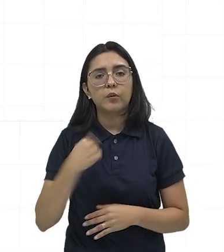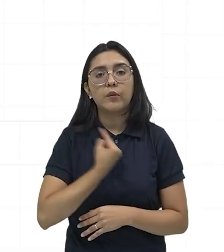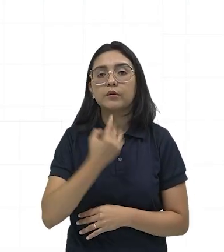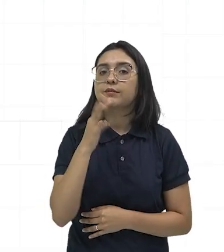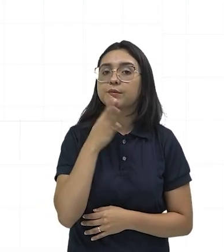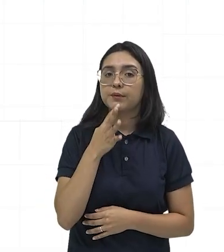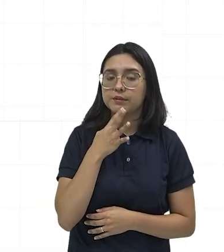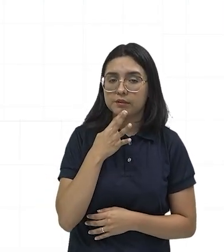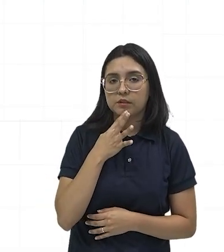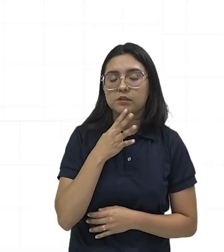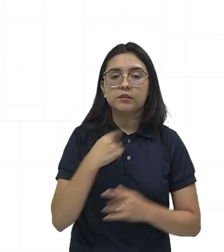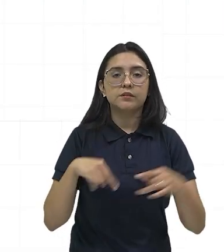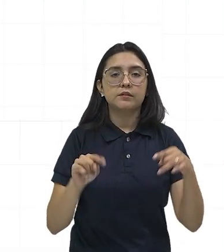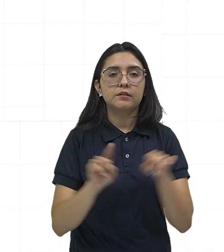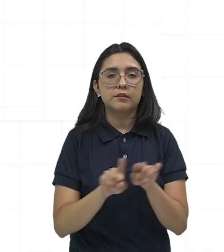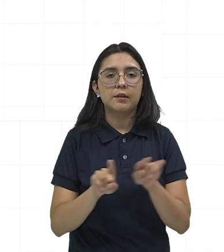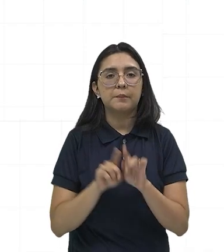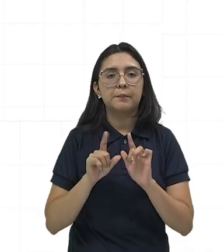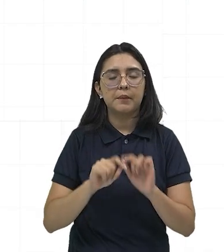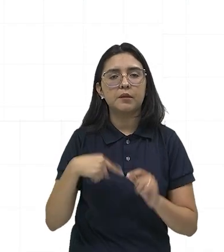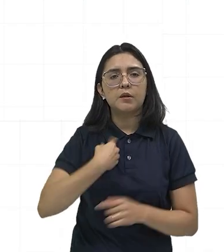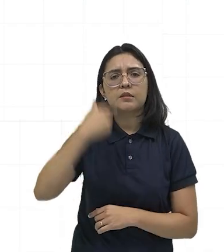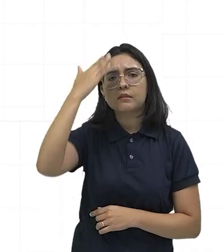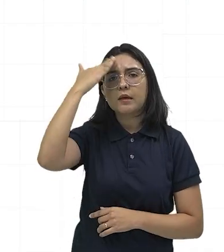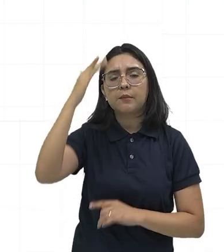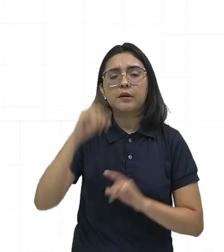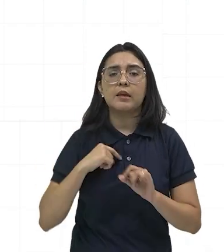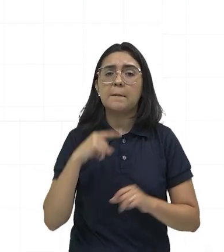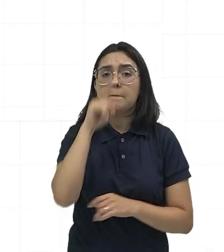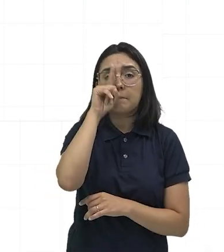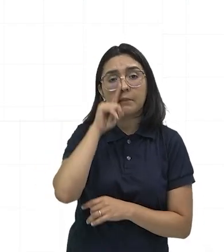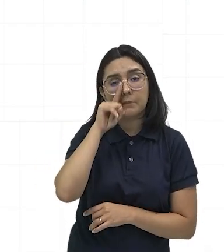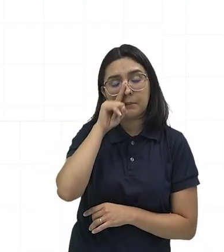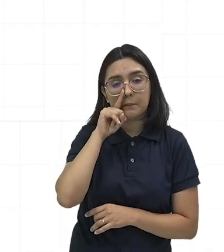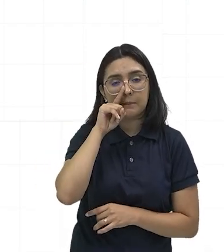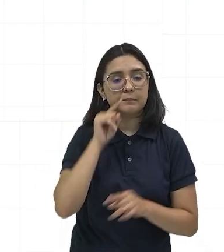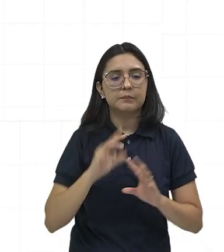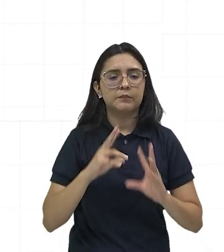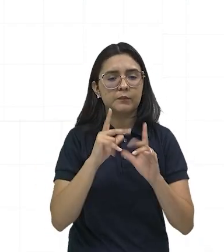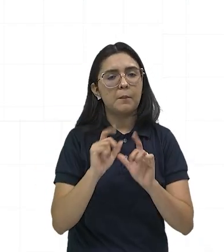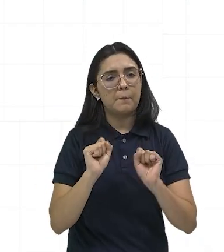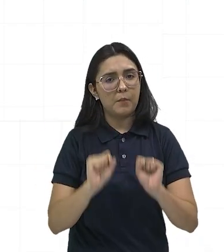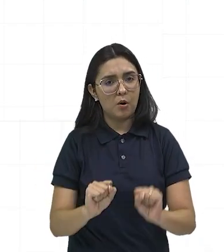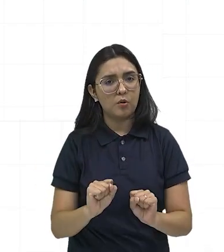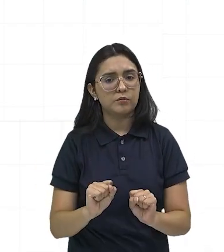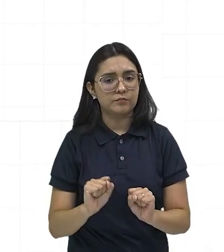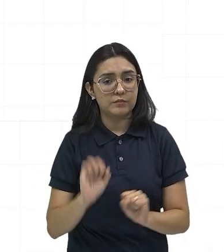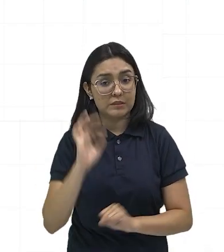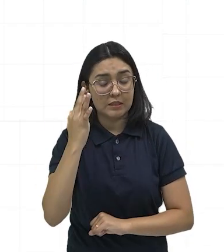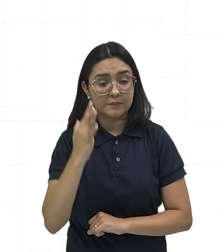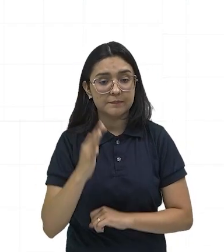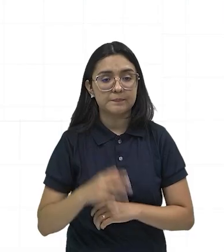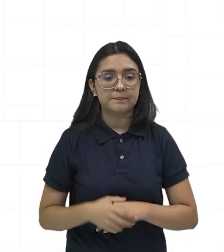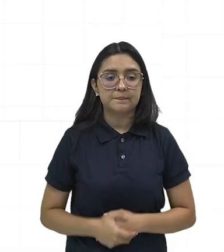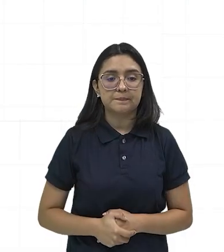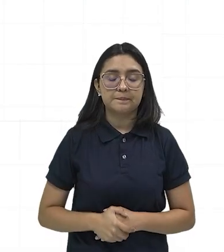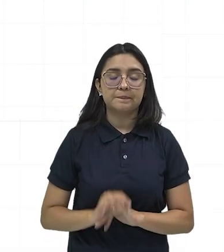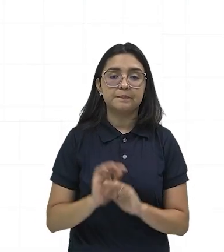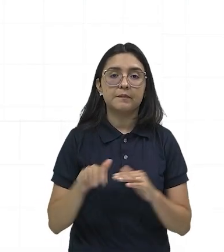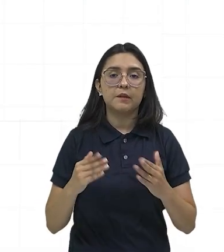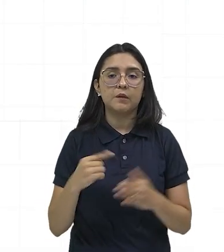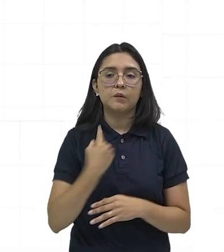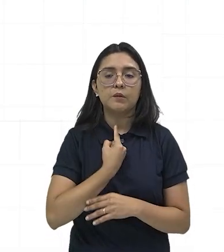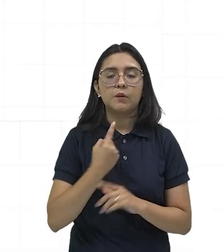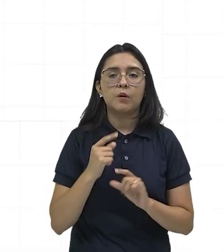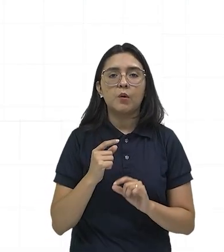conhecer, apesar que a gente saiba, né, do perigo que tudo isso pode causar, a gente